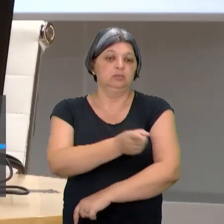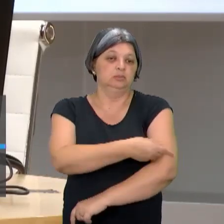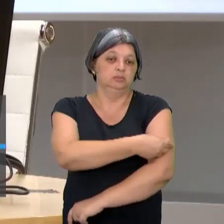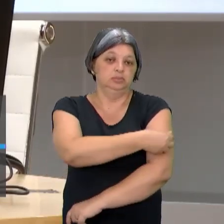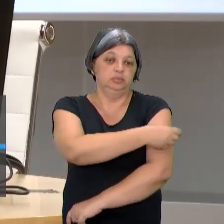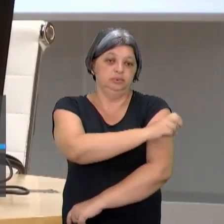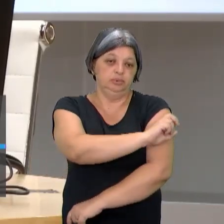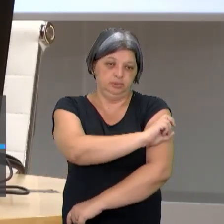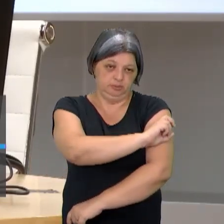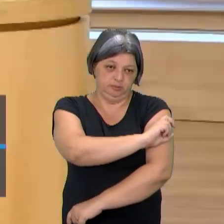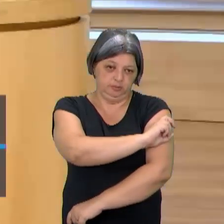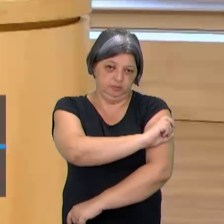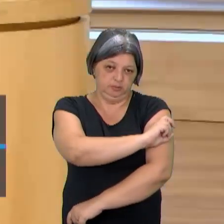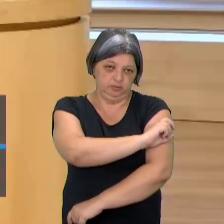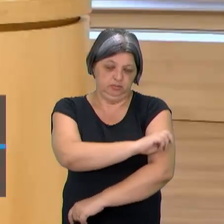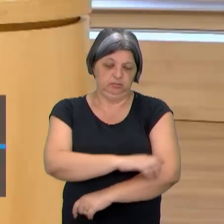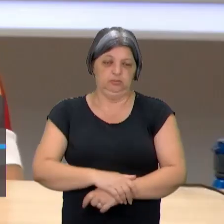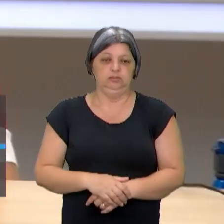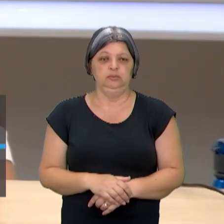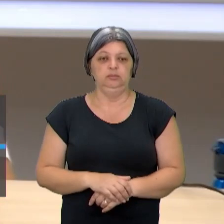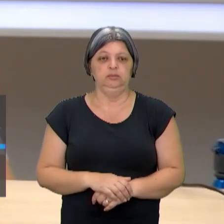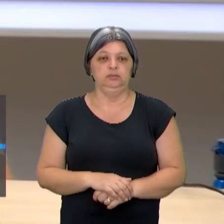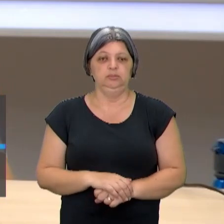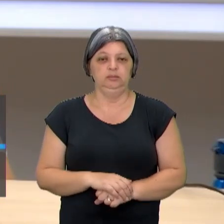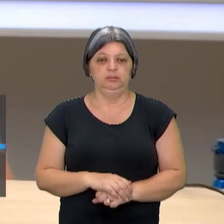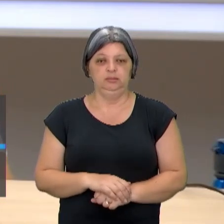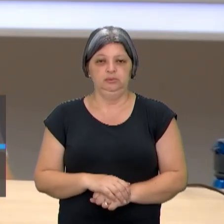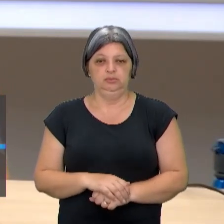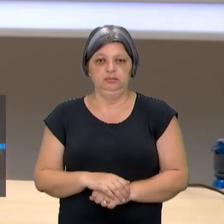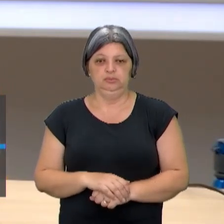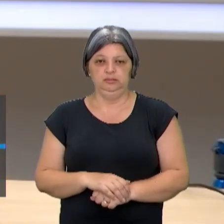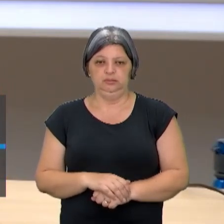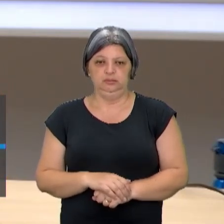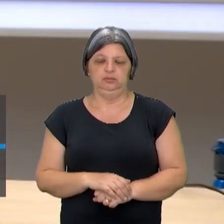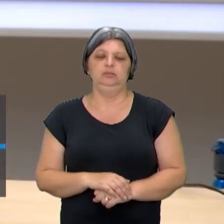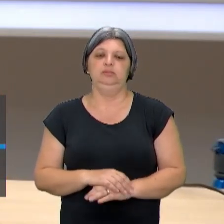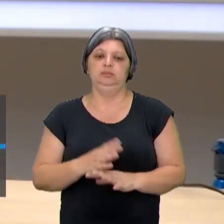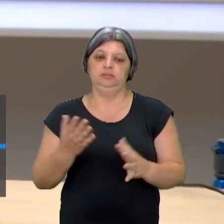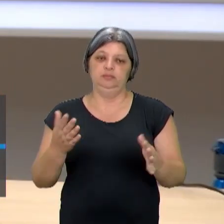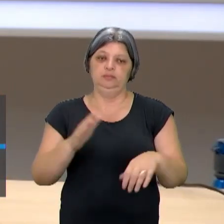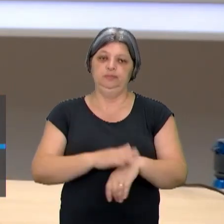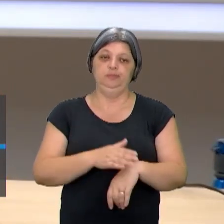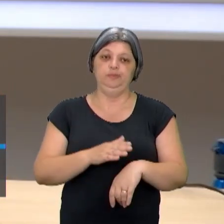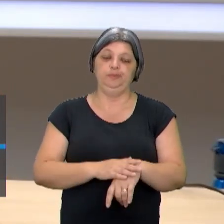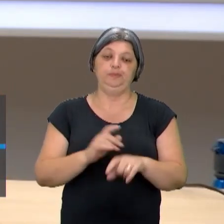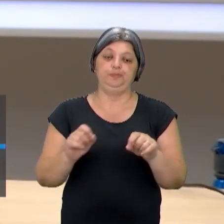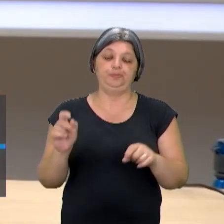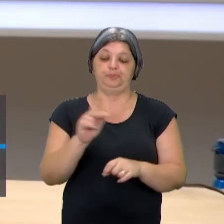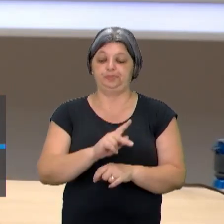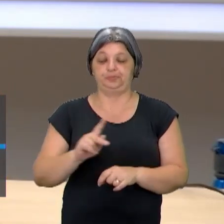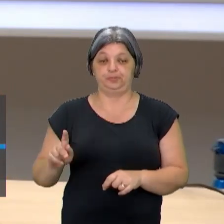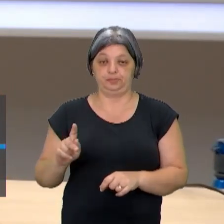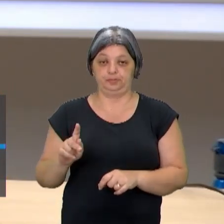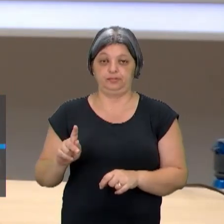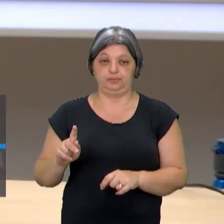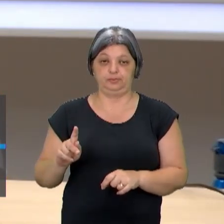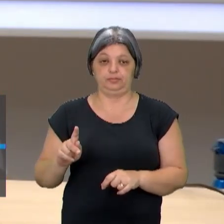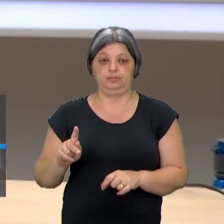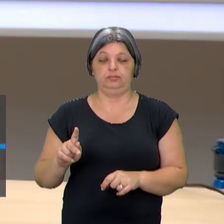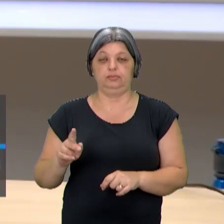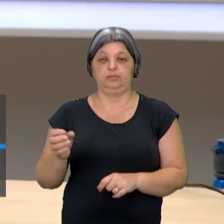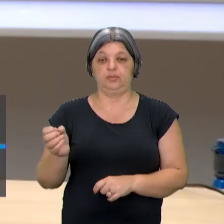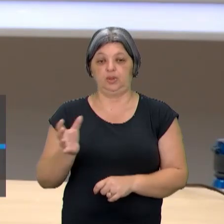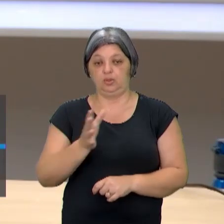aí, nos anos iniciais, nós vamos fazer a seguinte questão. Para um professor